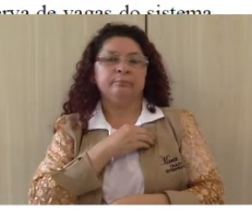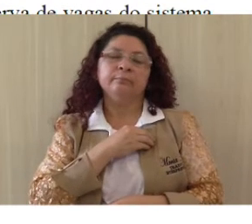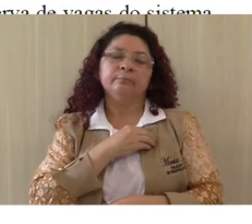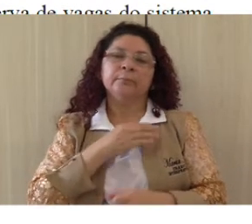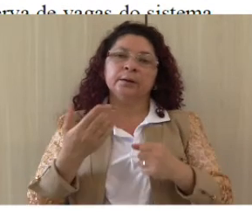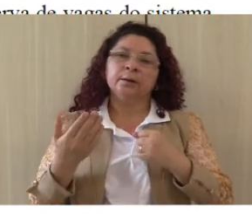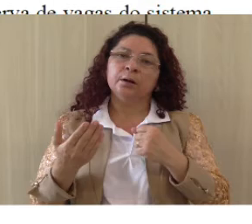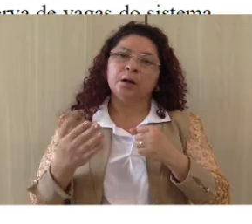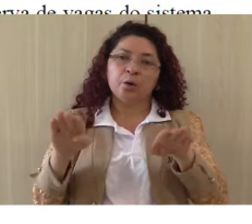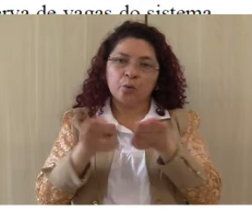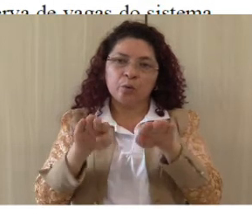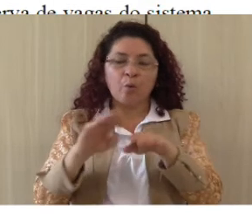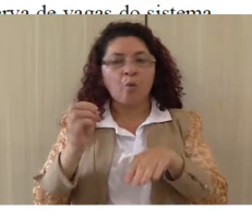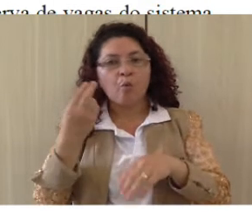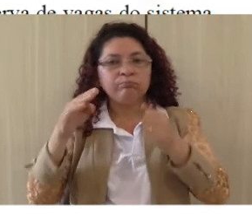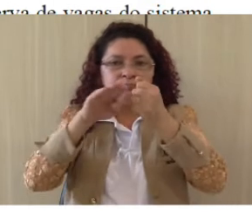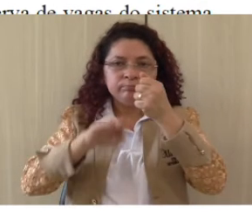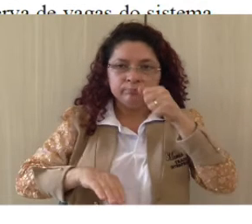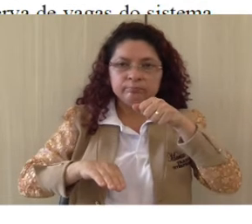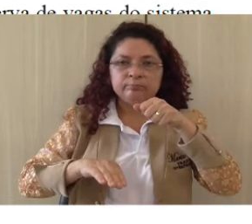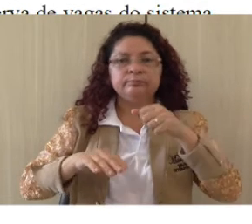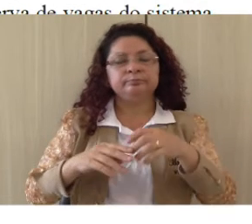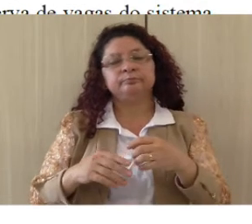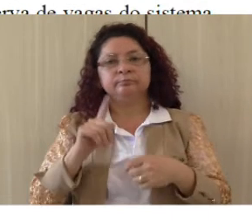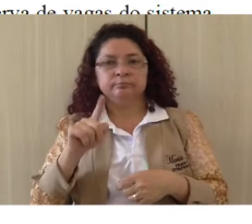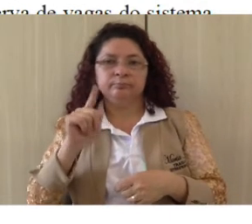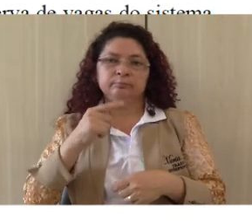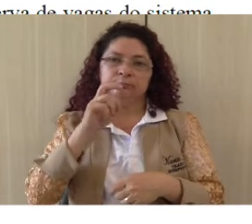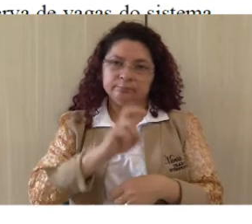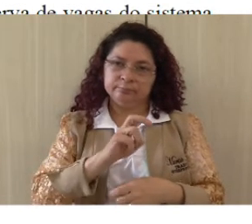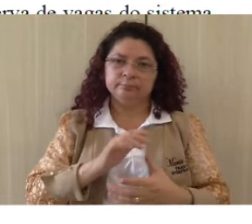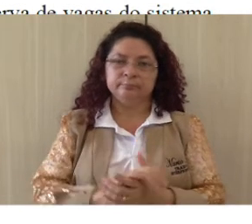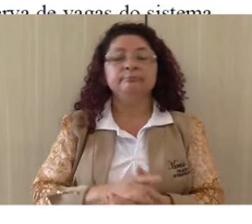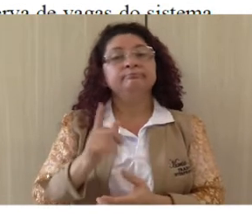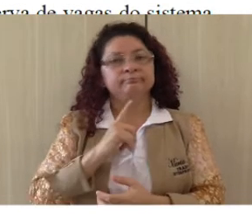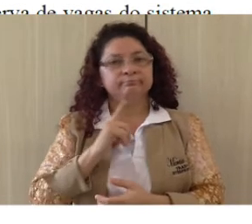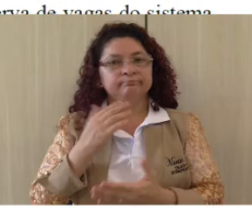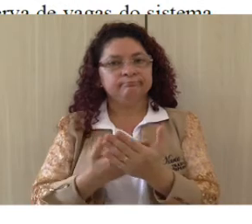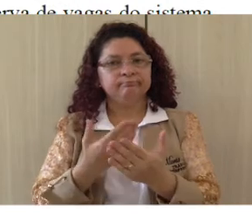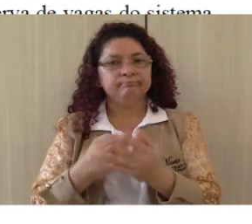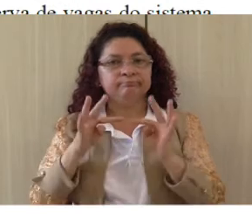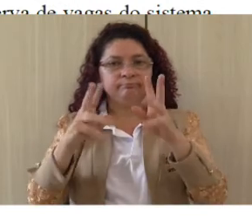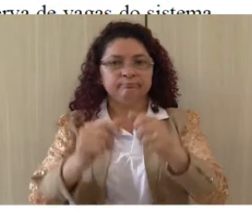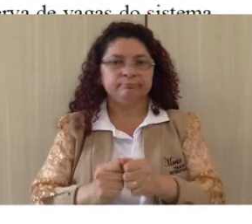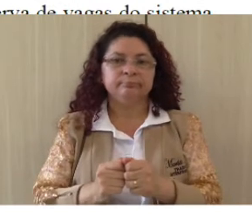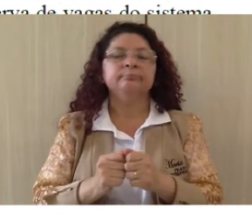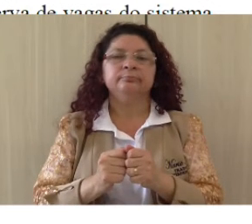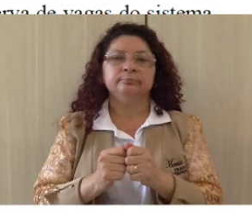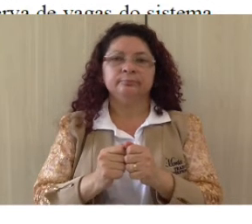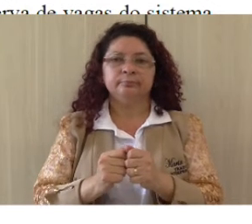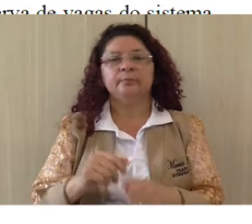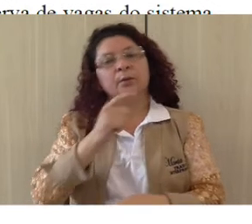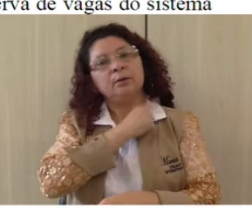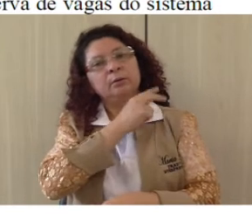per capita igual ou inferior a um salário mínimo e meio, que tenham cursado em escola pública integralmente o